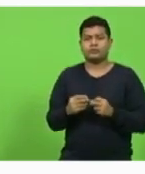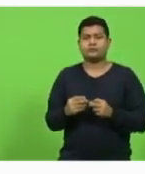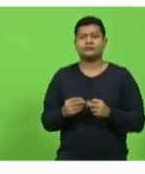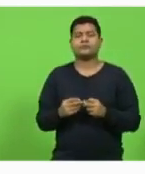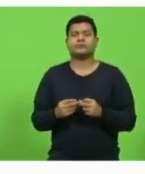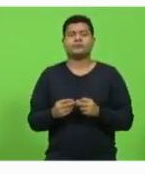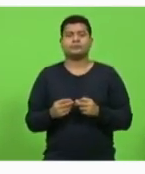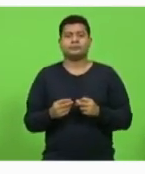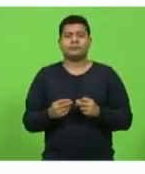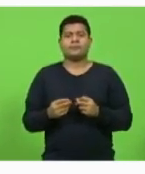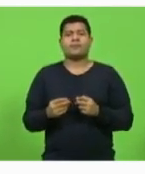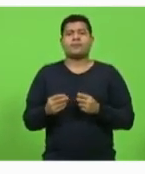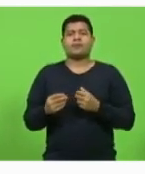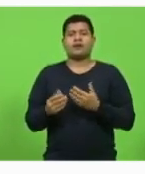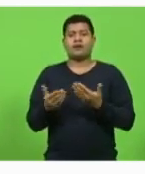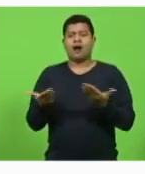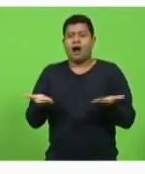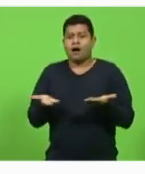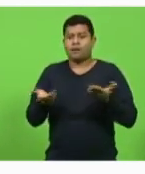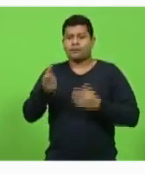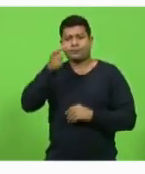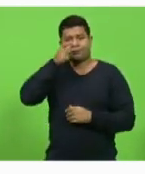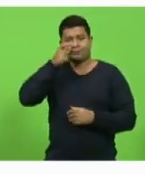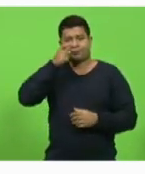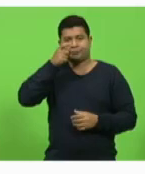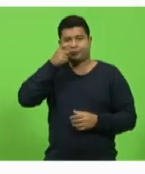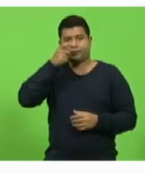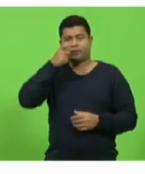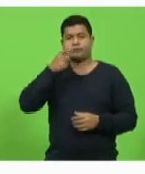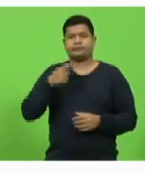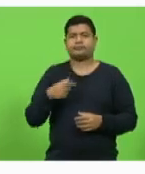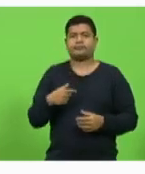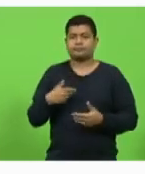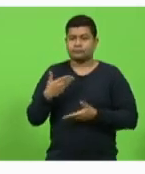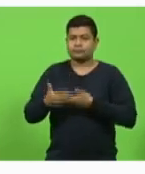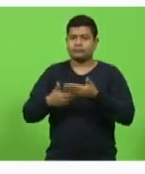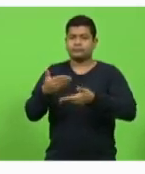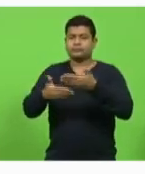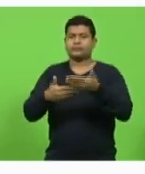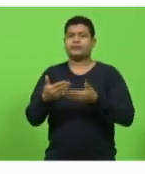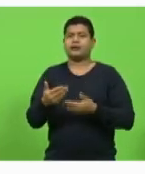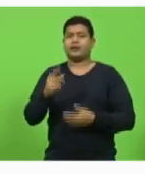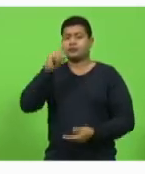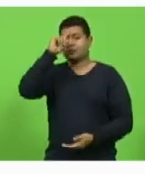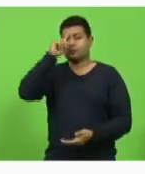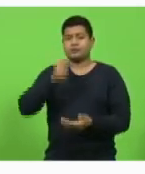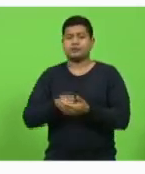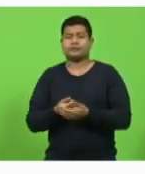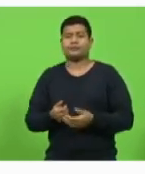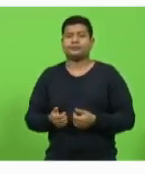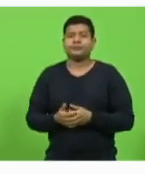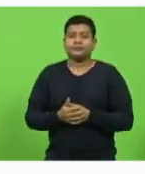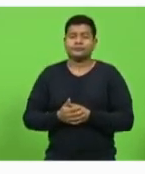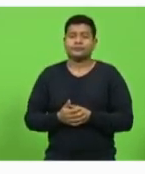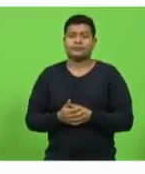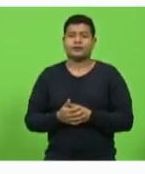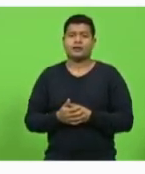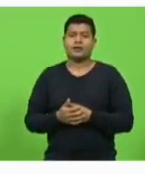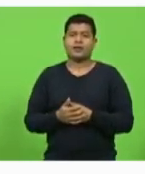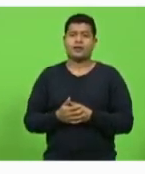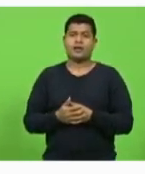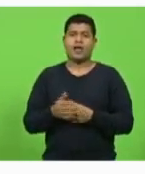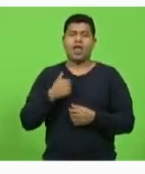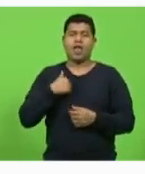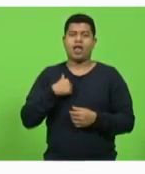por qualquer meio, nos acompanhando nesse desenlace processual. Pois bem, senhores, por óbvio, não vou